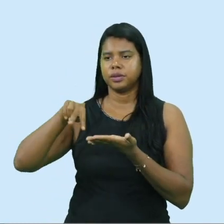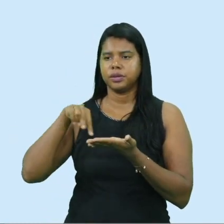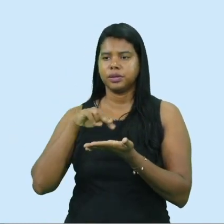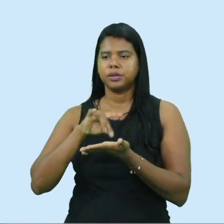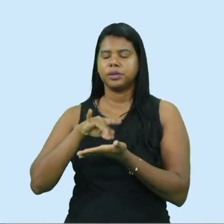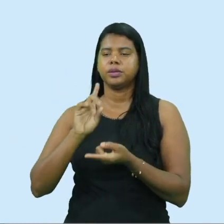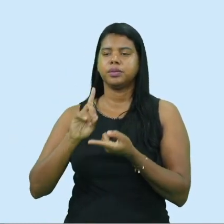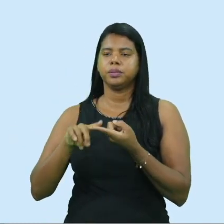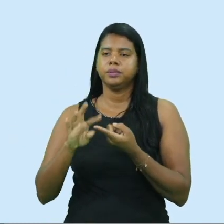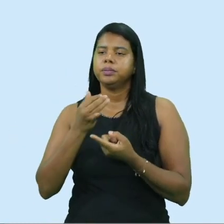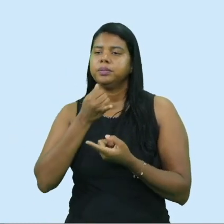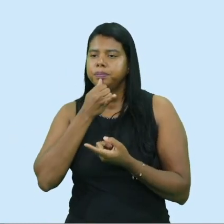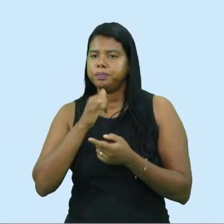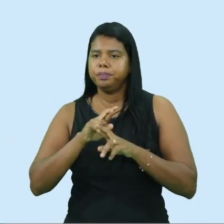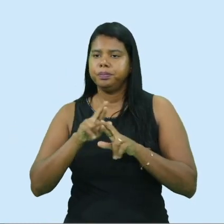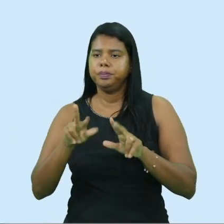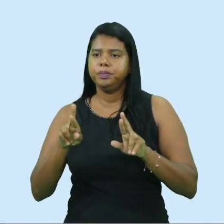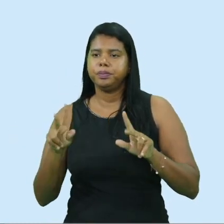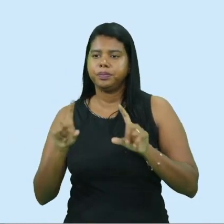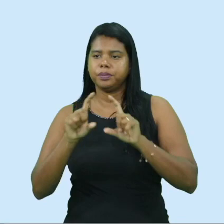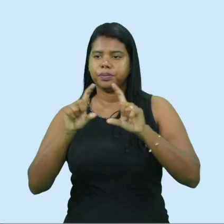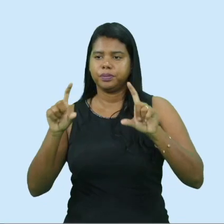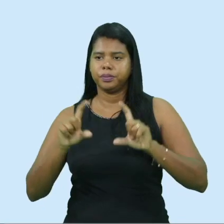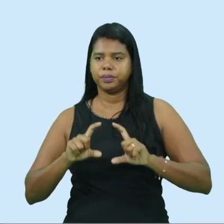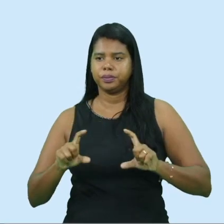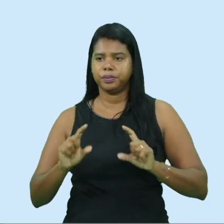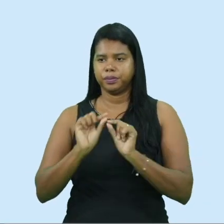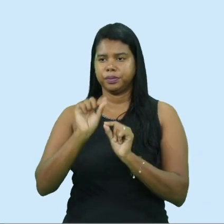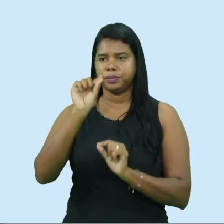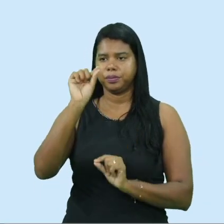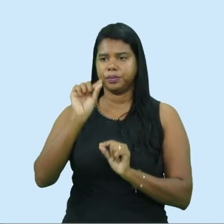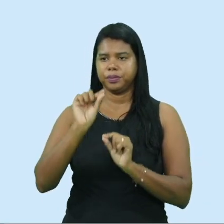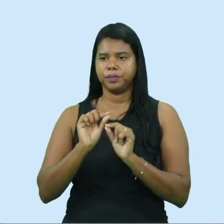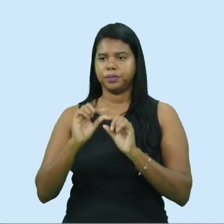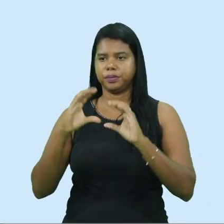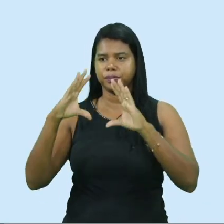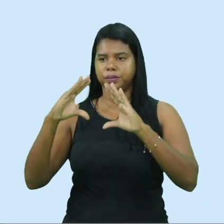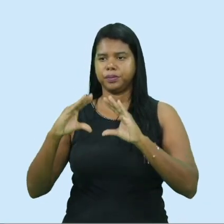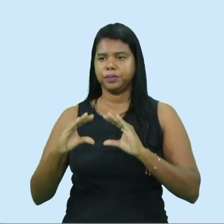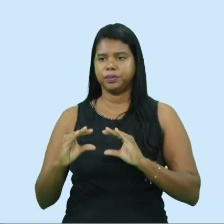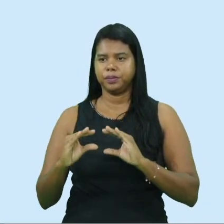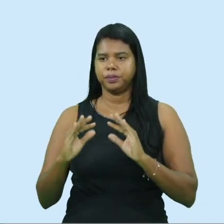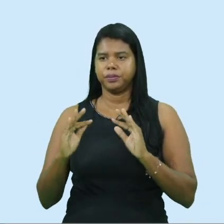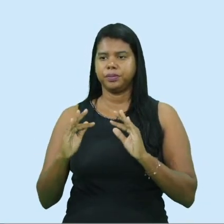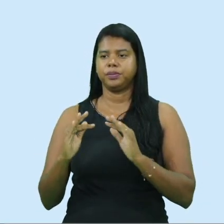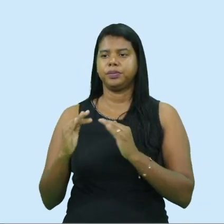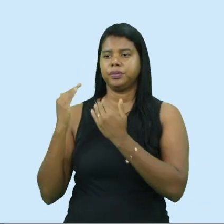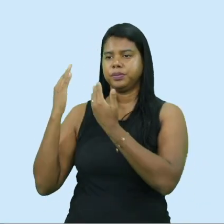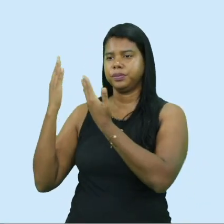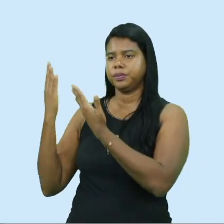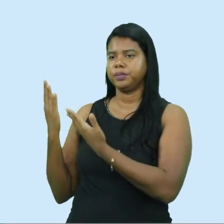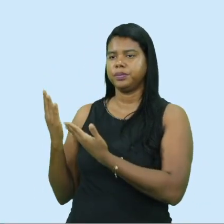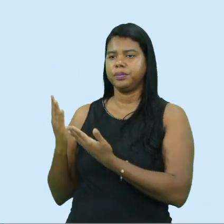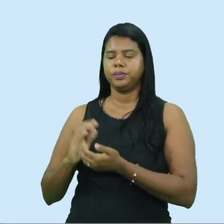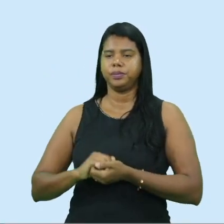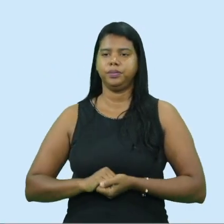seja, das diferentes espessuras no desenho dos tipos que compõem certa família tipográfica.